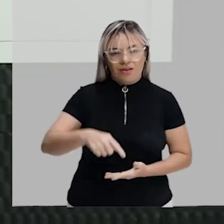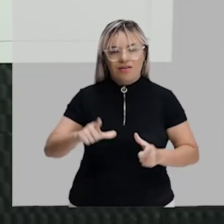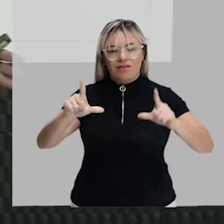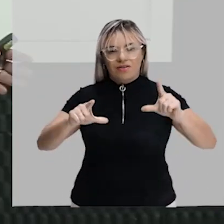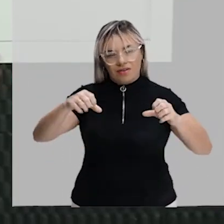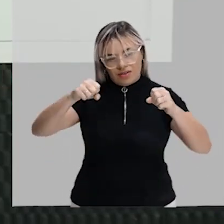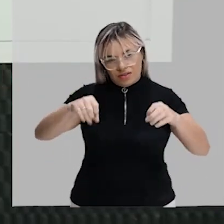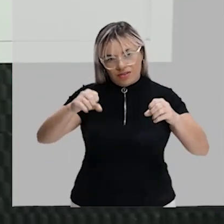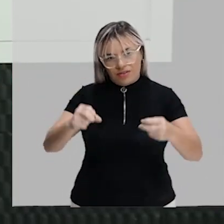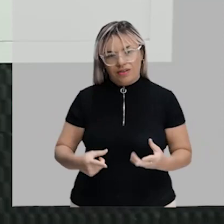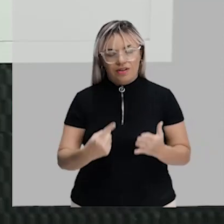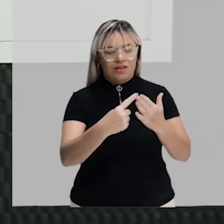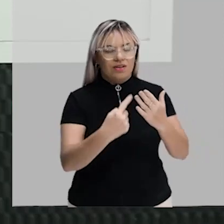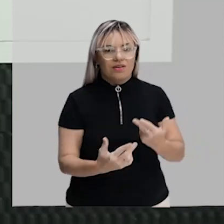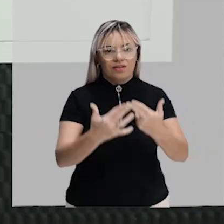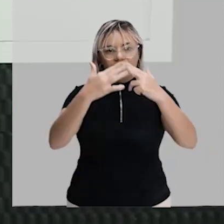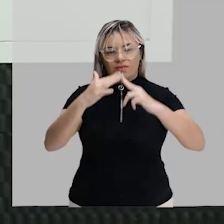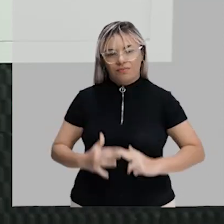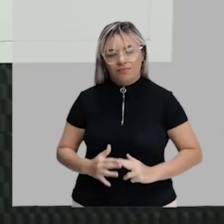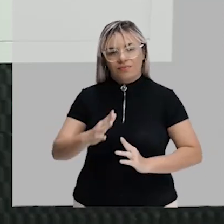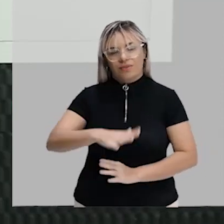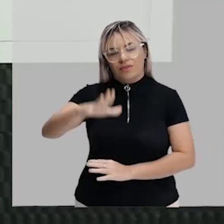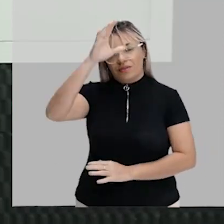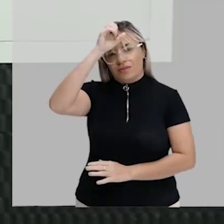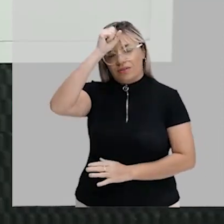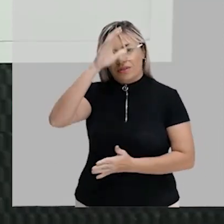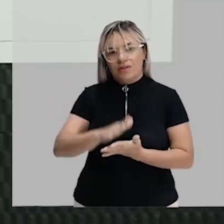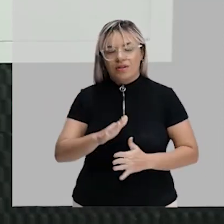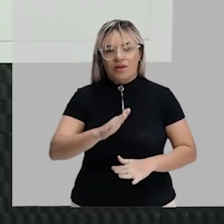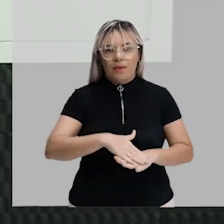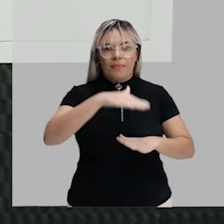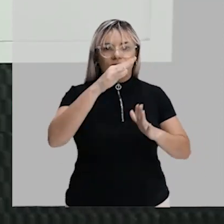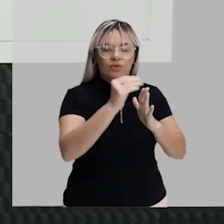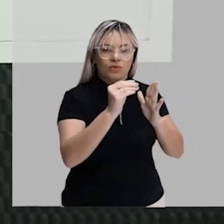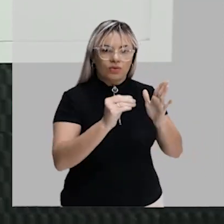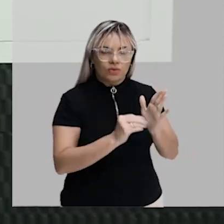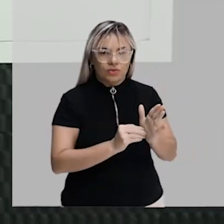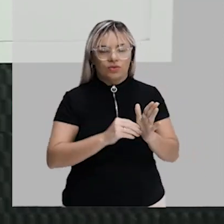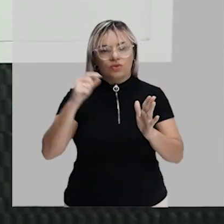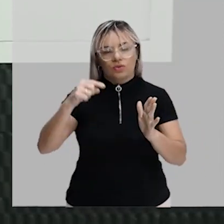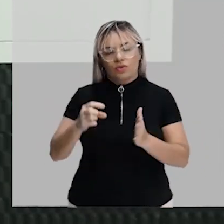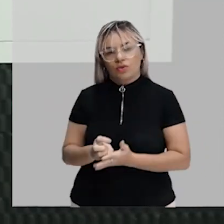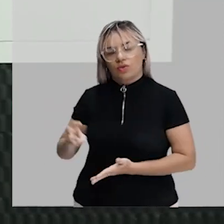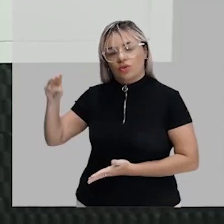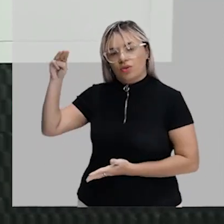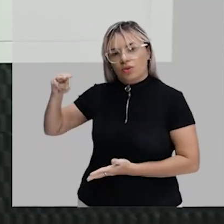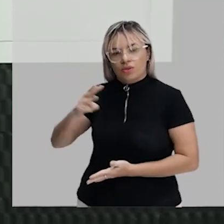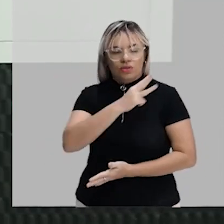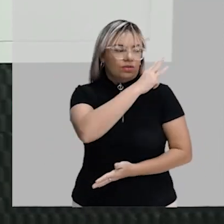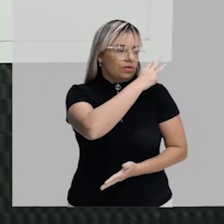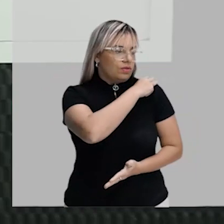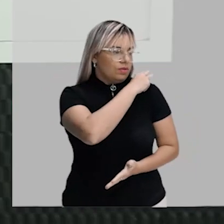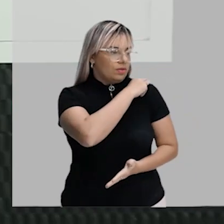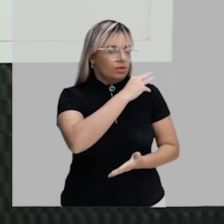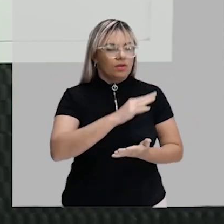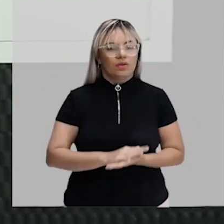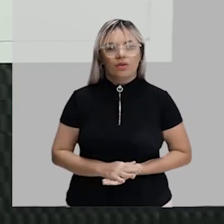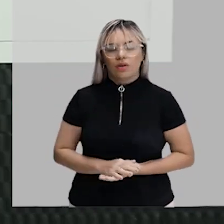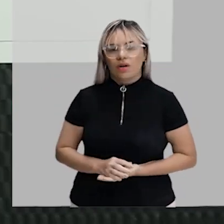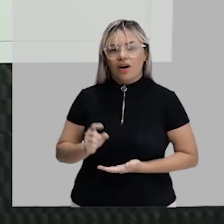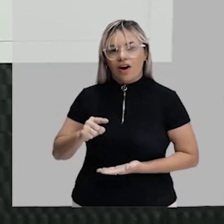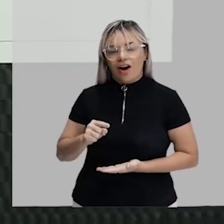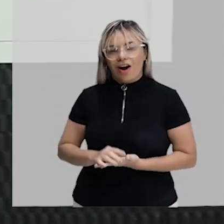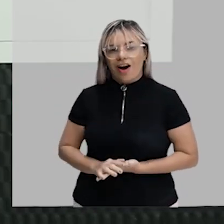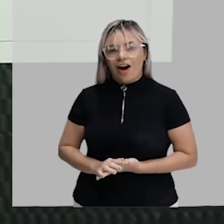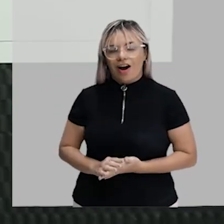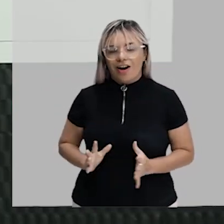Educação, no programa Hashtag Fique em Casa Aprendendo, para mais uma aula de matemática para os nossos alunos da terceira série do ensino médio, aquela galera